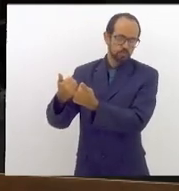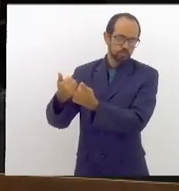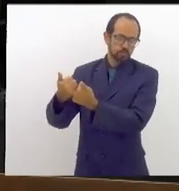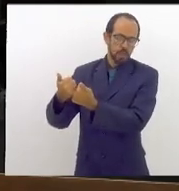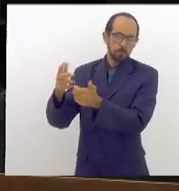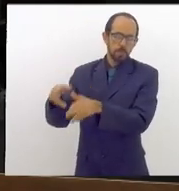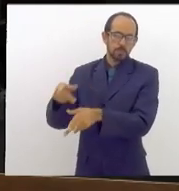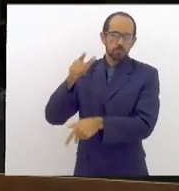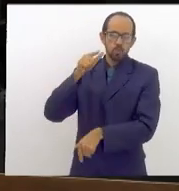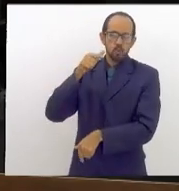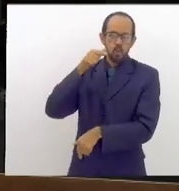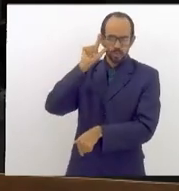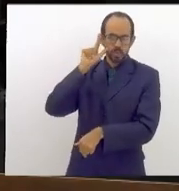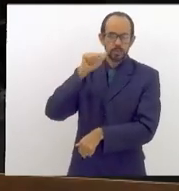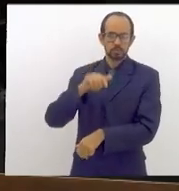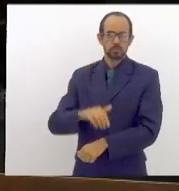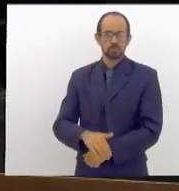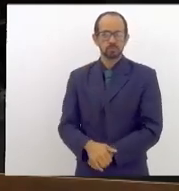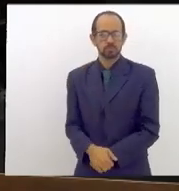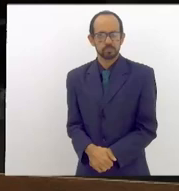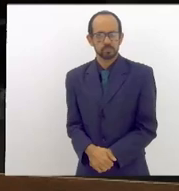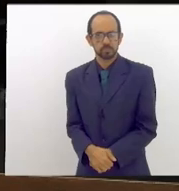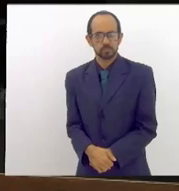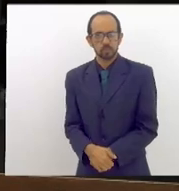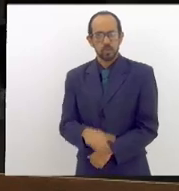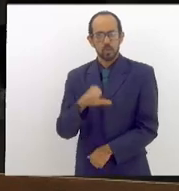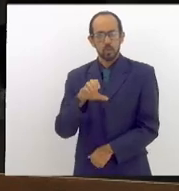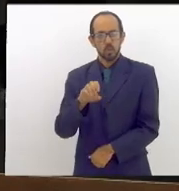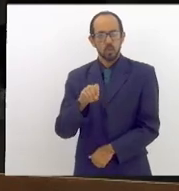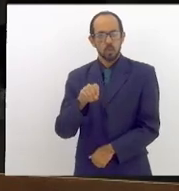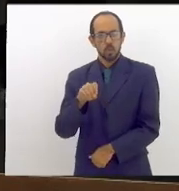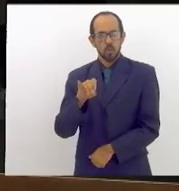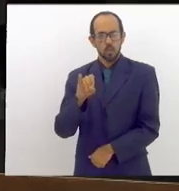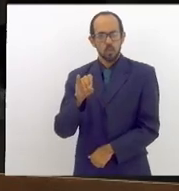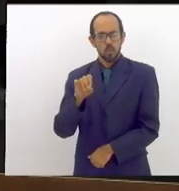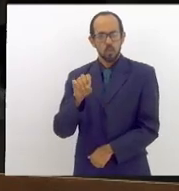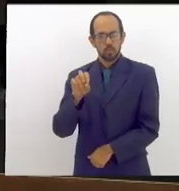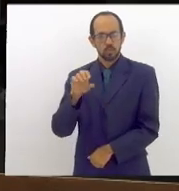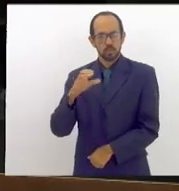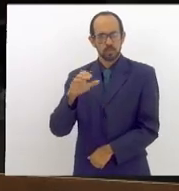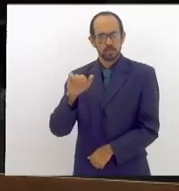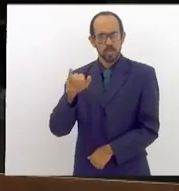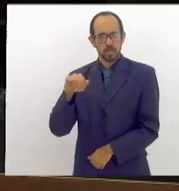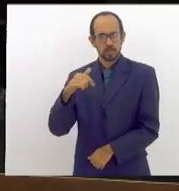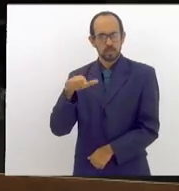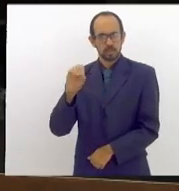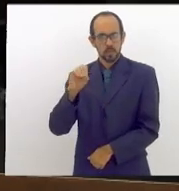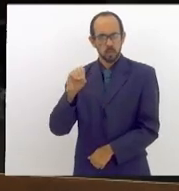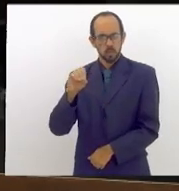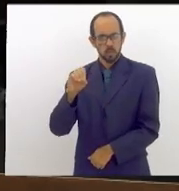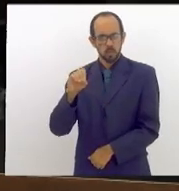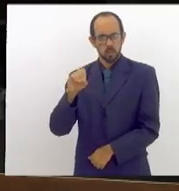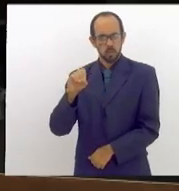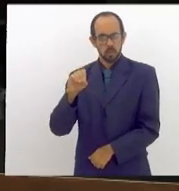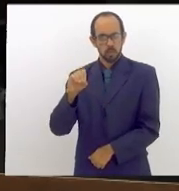dia de ontem Conceição de Macabu e Carapebus